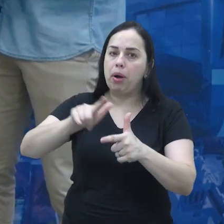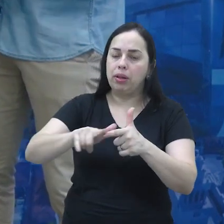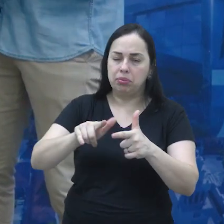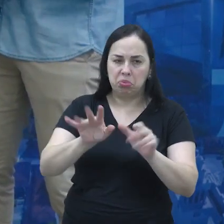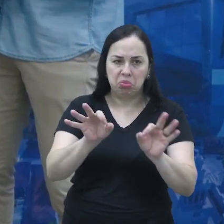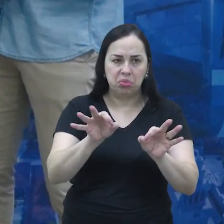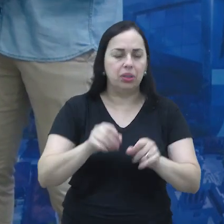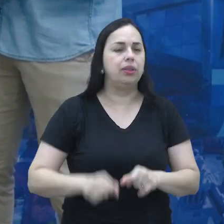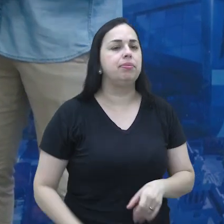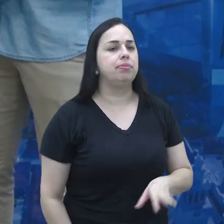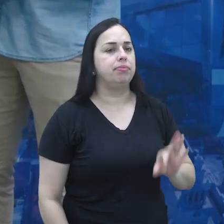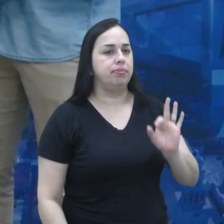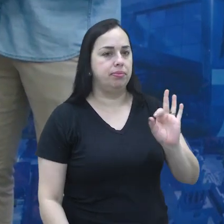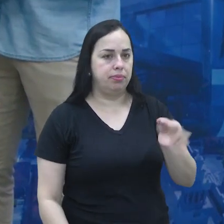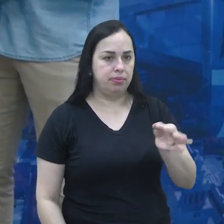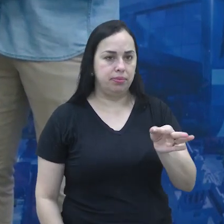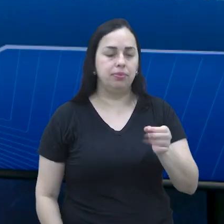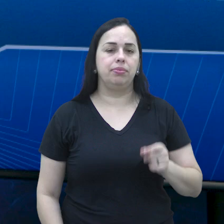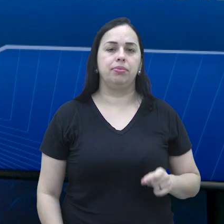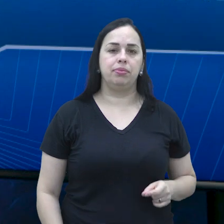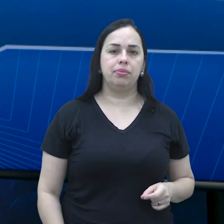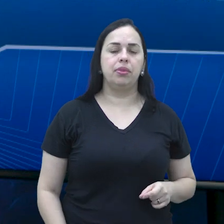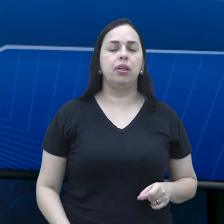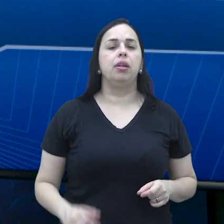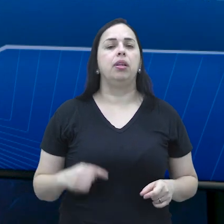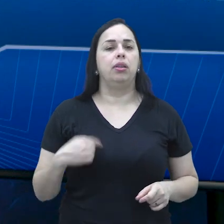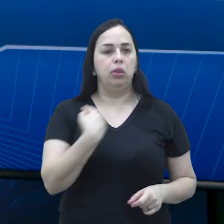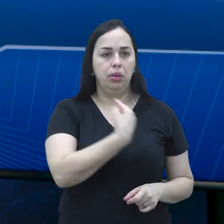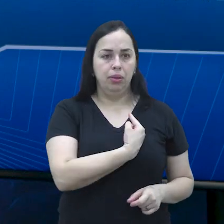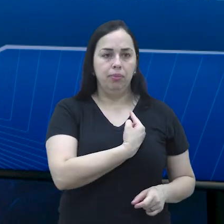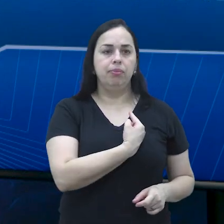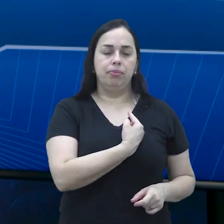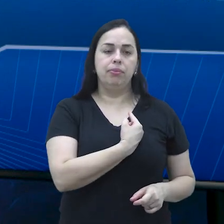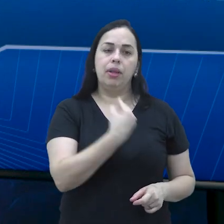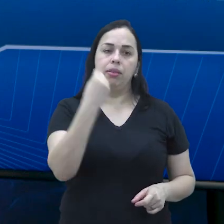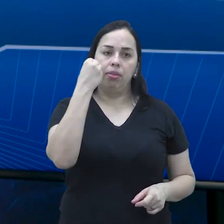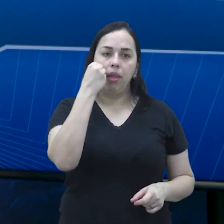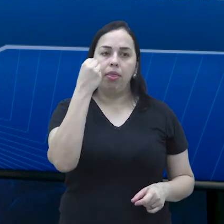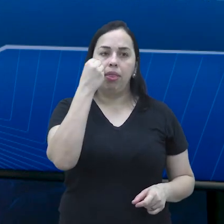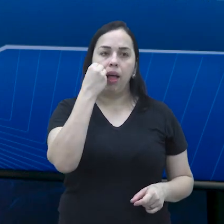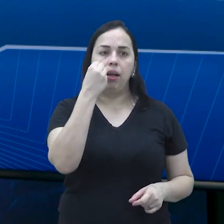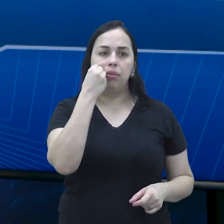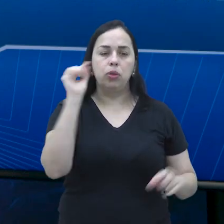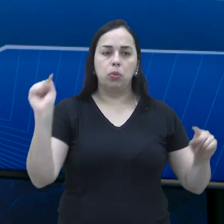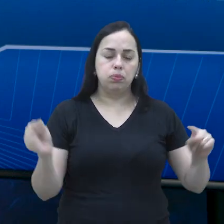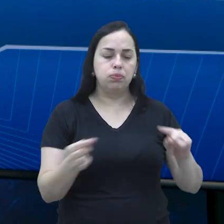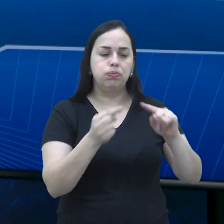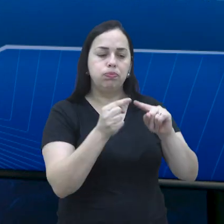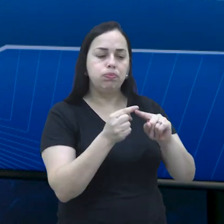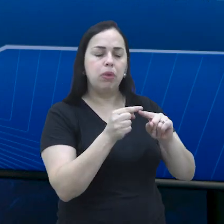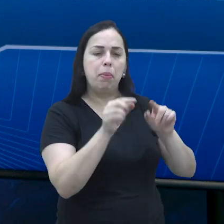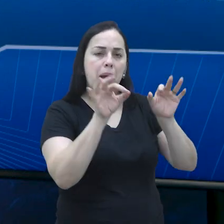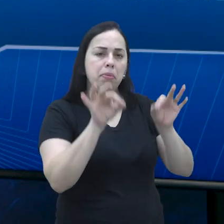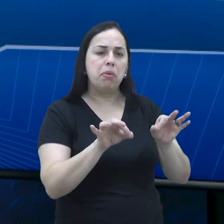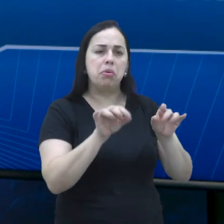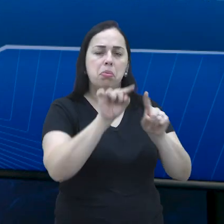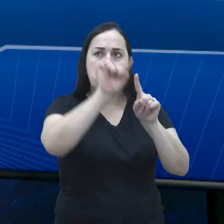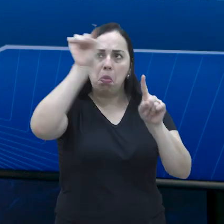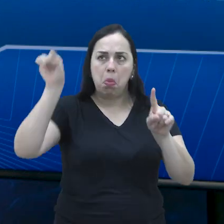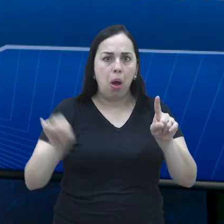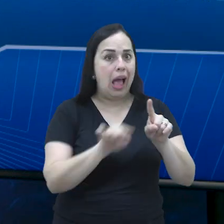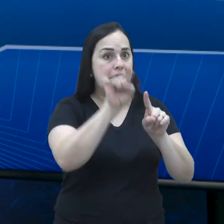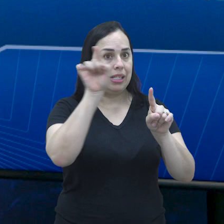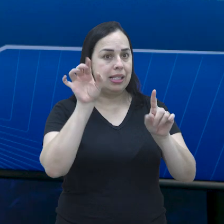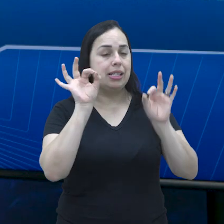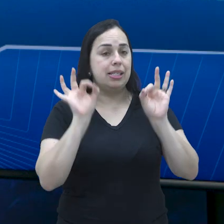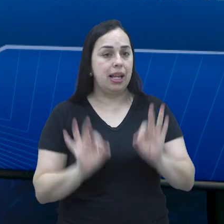para combater a crise hídrica. Com certeza. Para que a gente tenha essas soluções baseadas na natureza funcionando de maneira